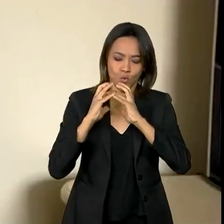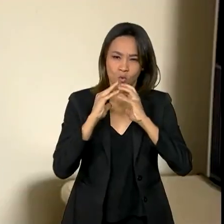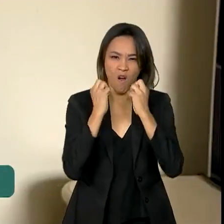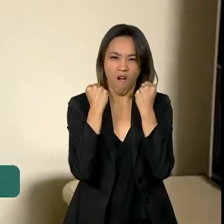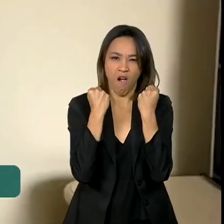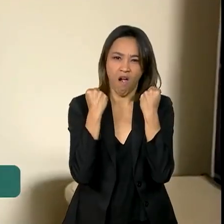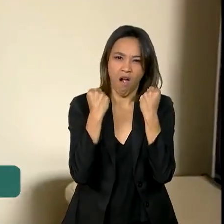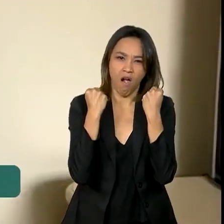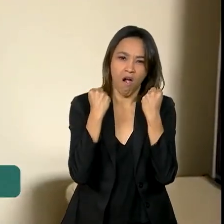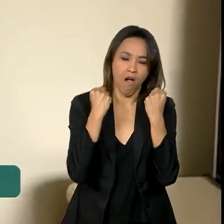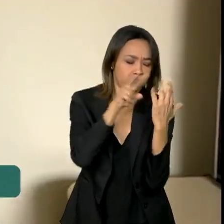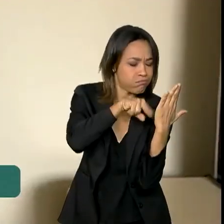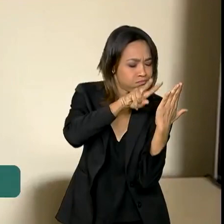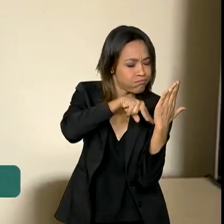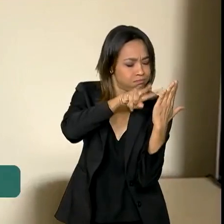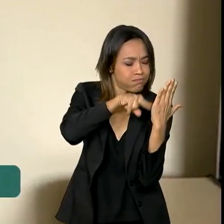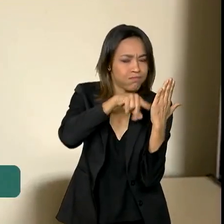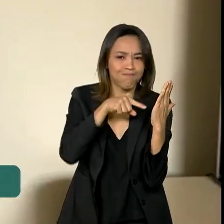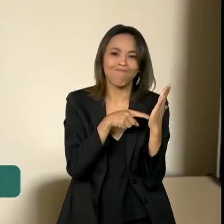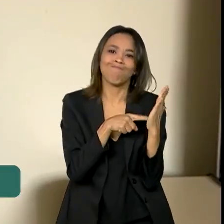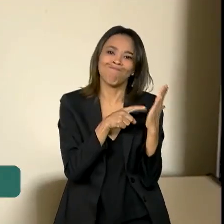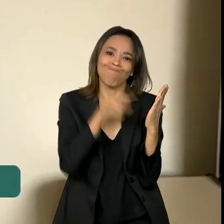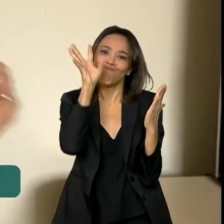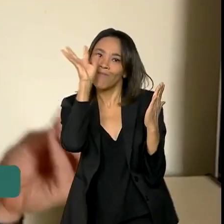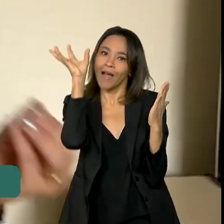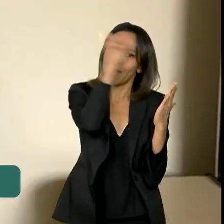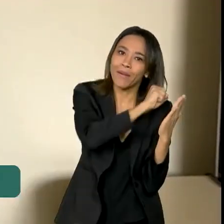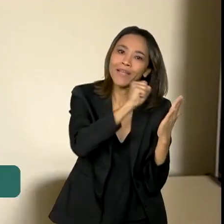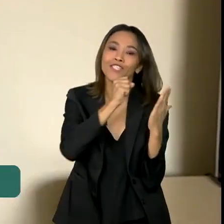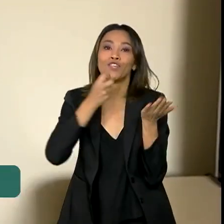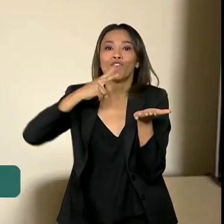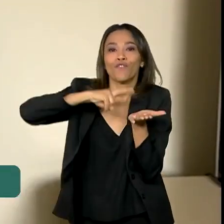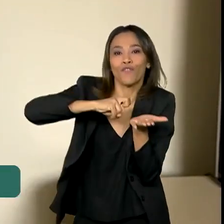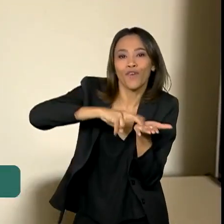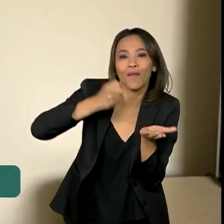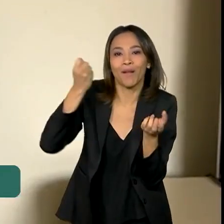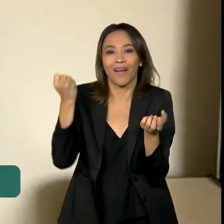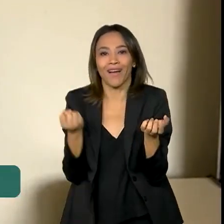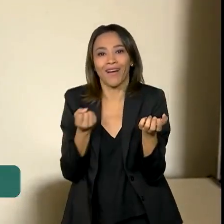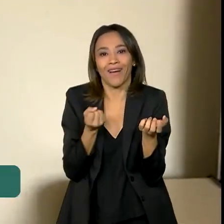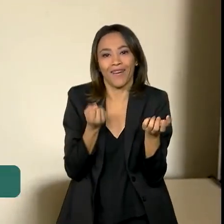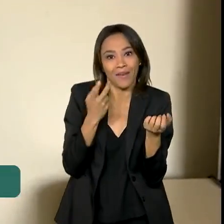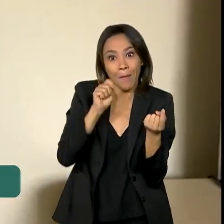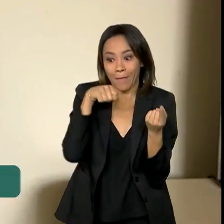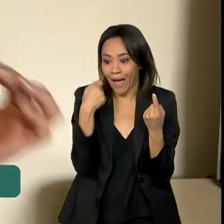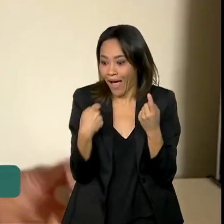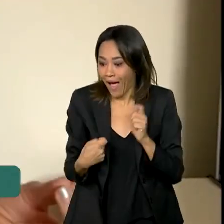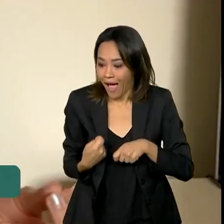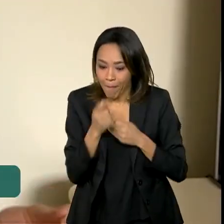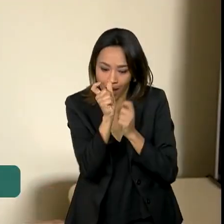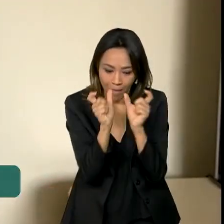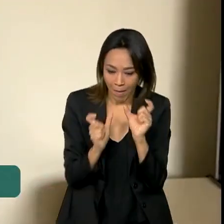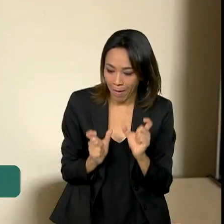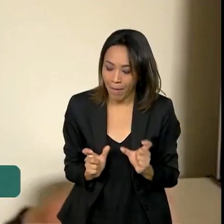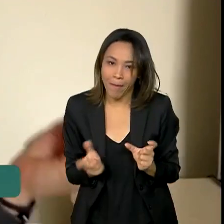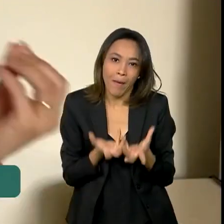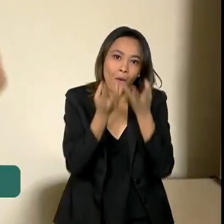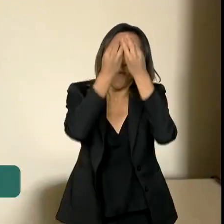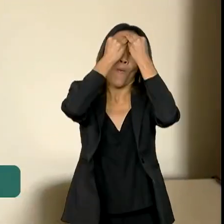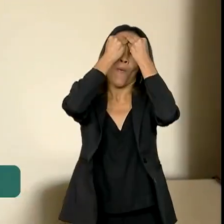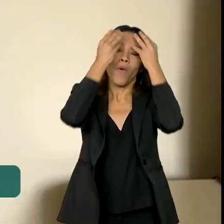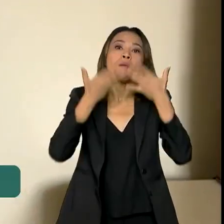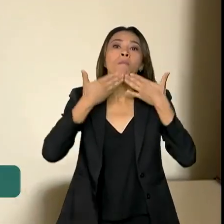E a partir da leitura tem esse aprendizado do vocabulário, às vezes a criança consegue tirar melhor a lição,